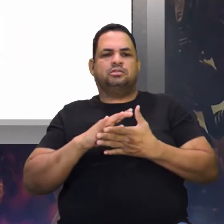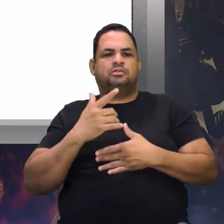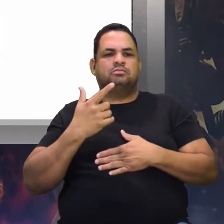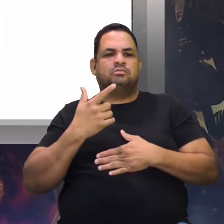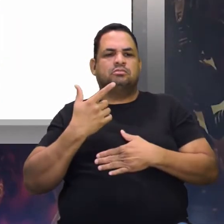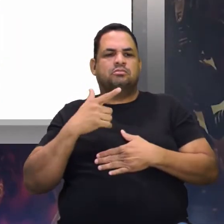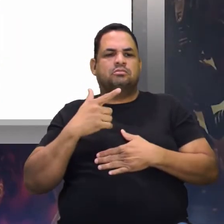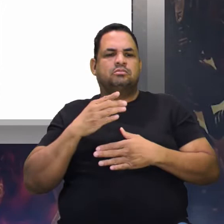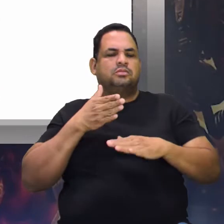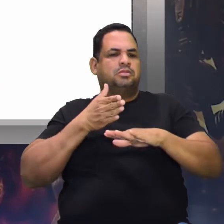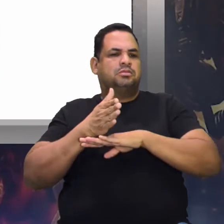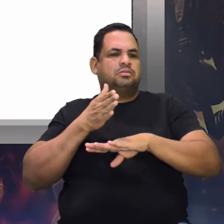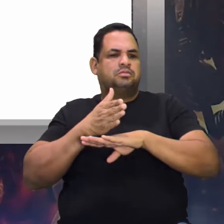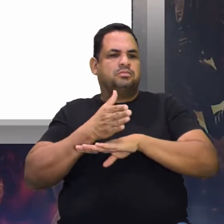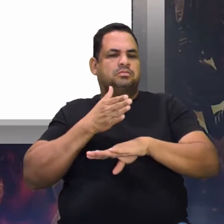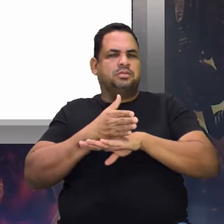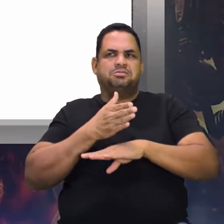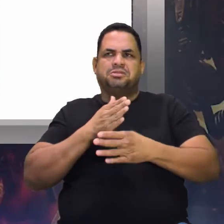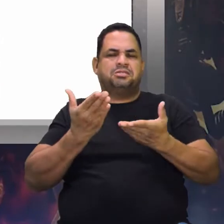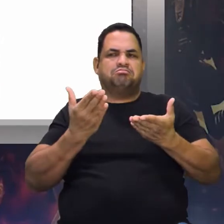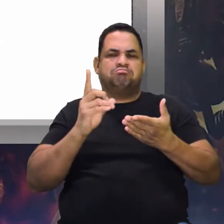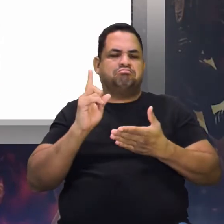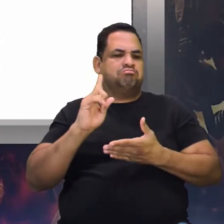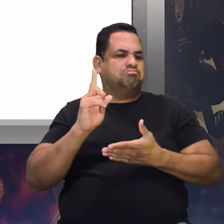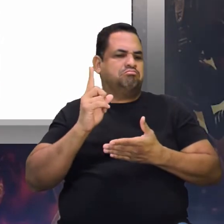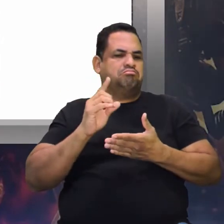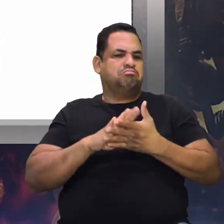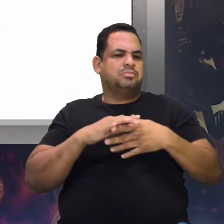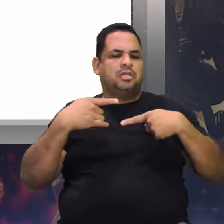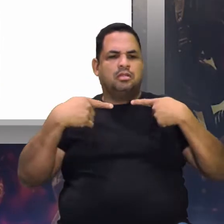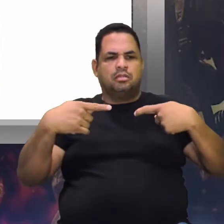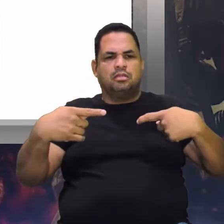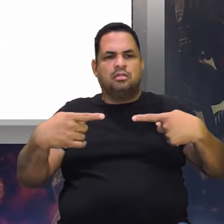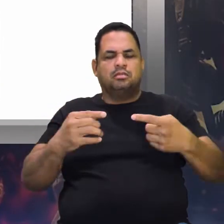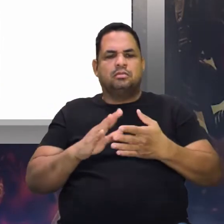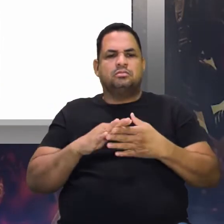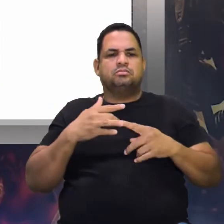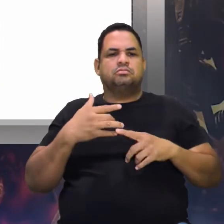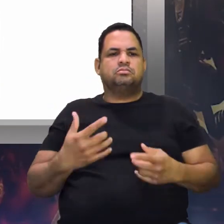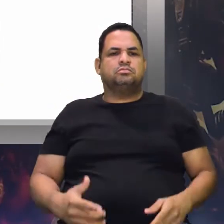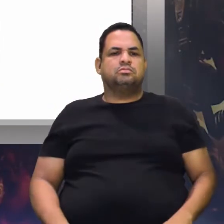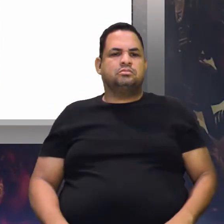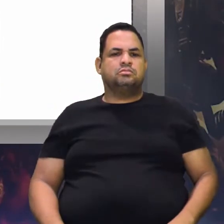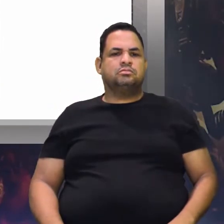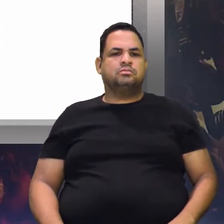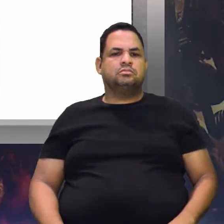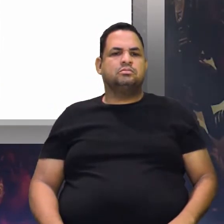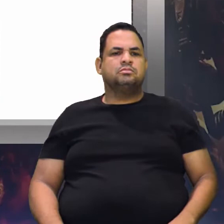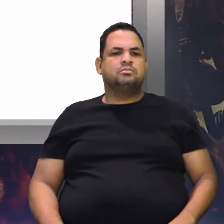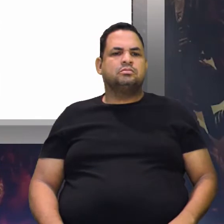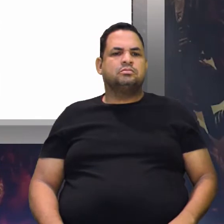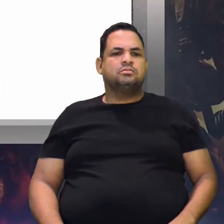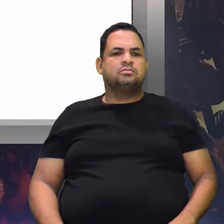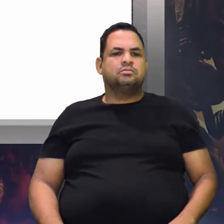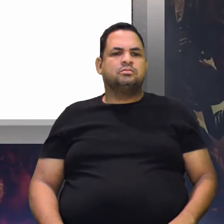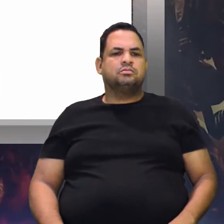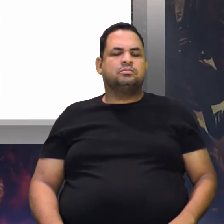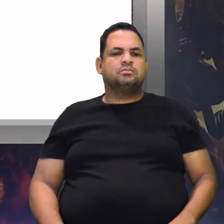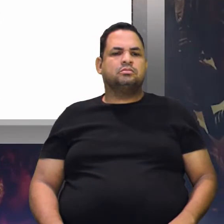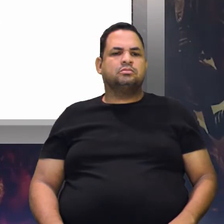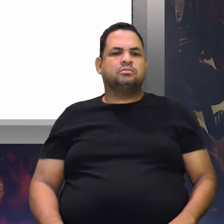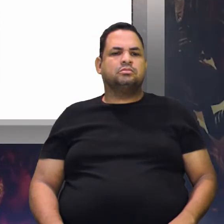não participavam tanto de guerra. E por não participar tanto dessa questão de guerra,